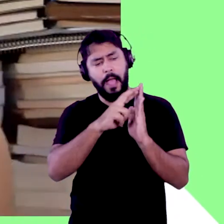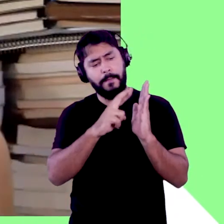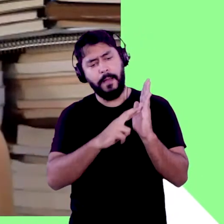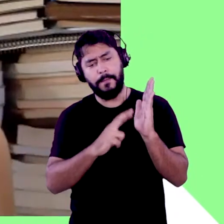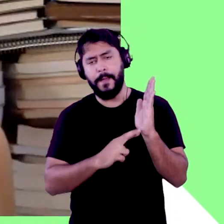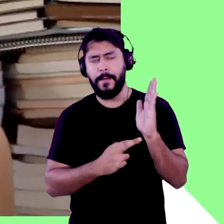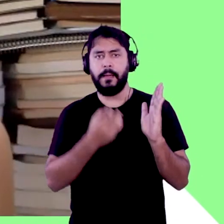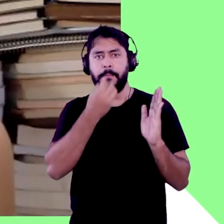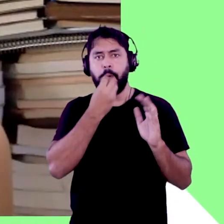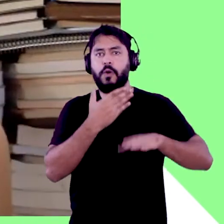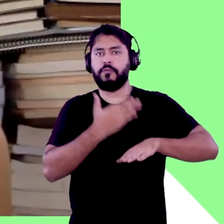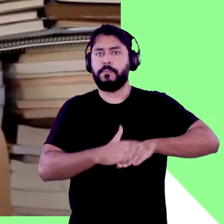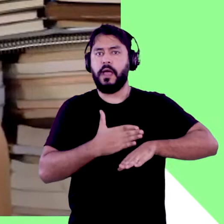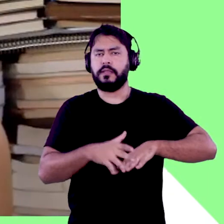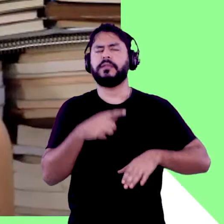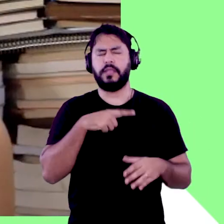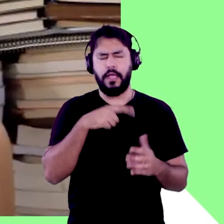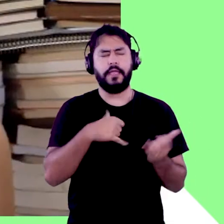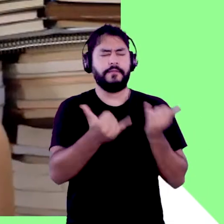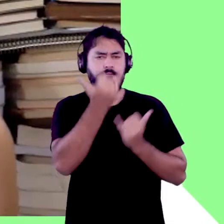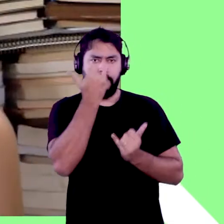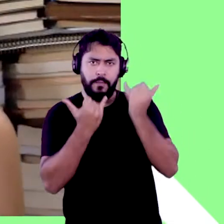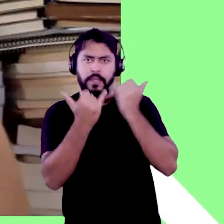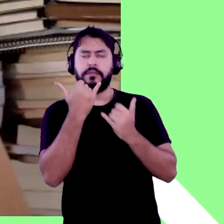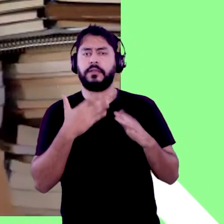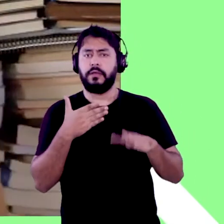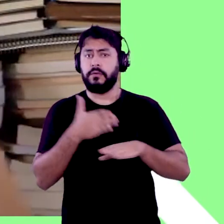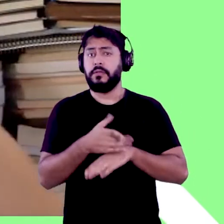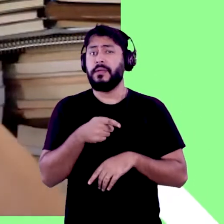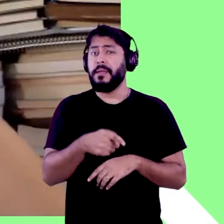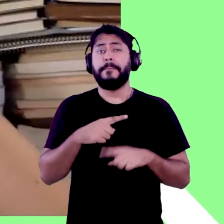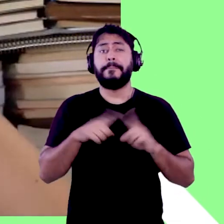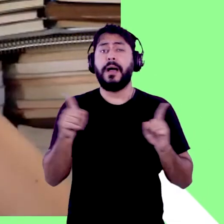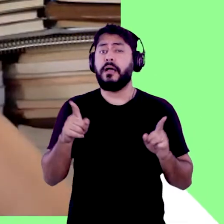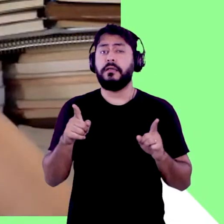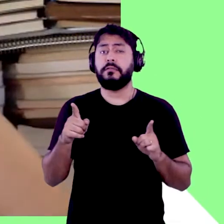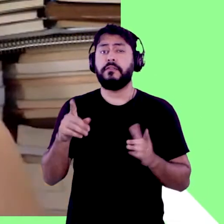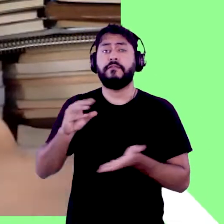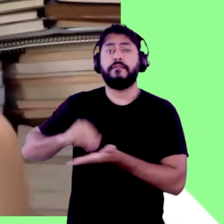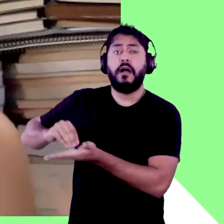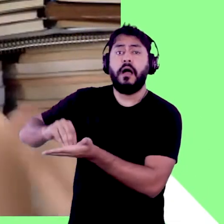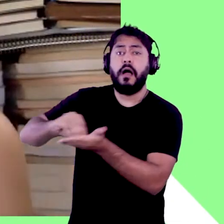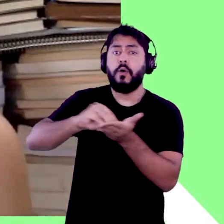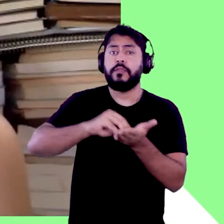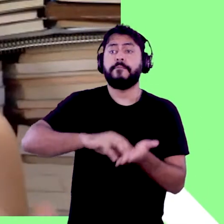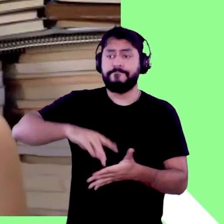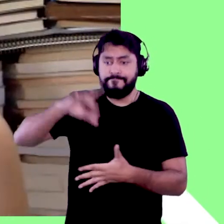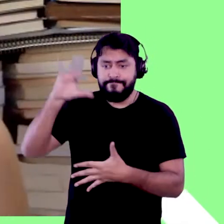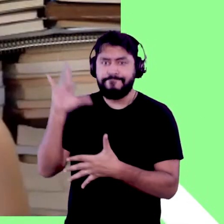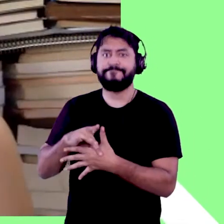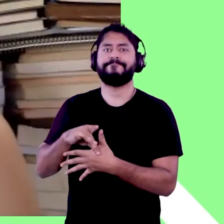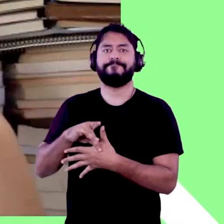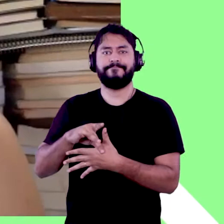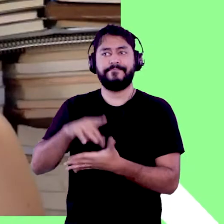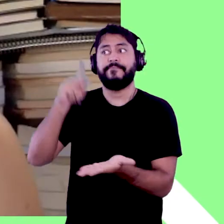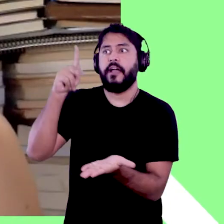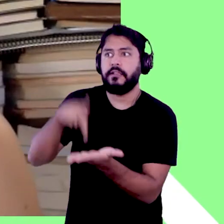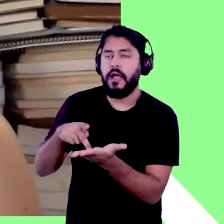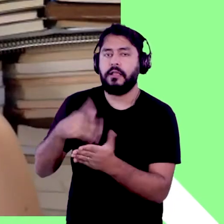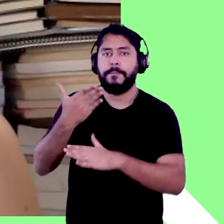aí dadas, né? Tem informação, acesso, só que elas não são praticadas, né? e até eu conecto um pouco